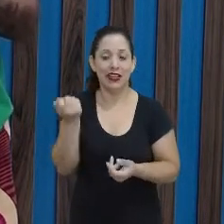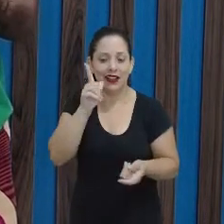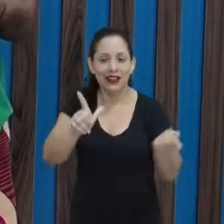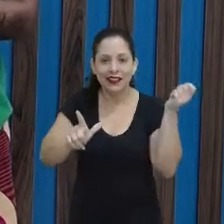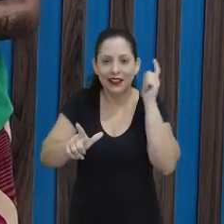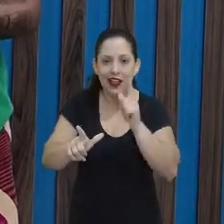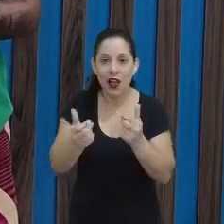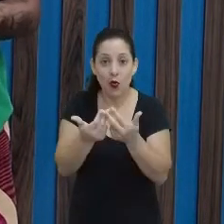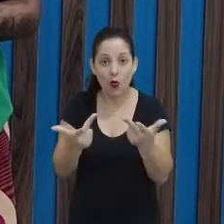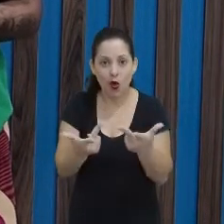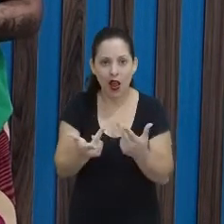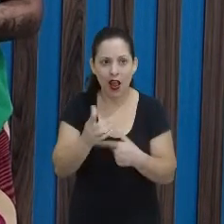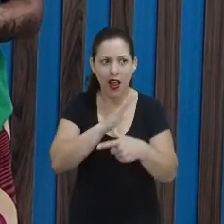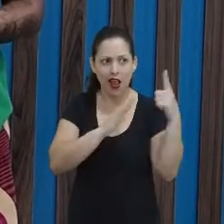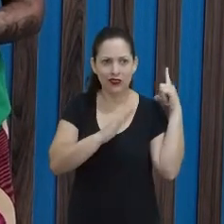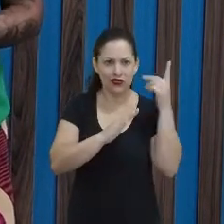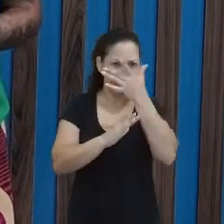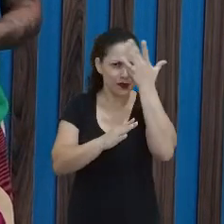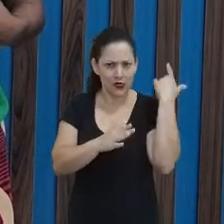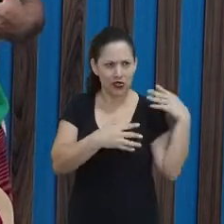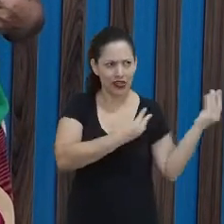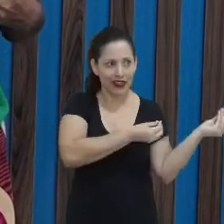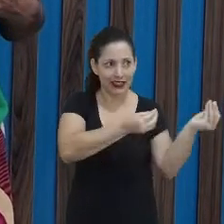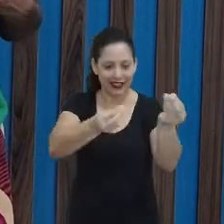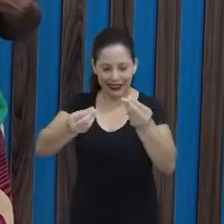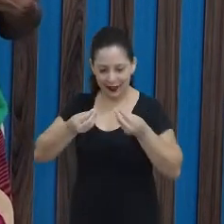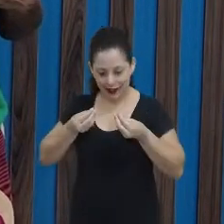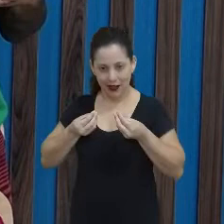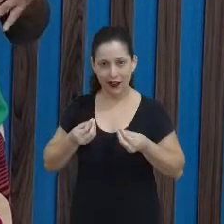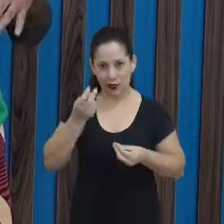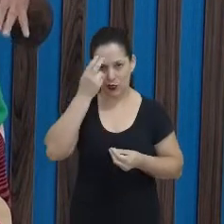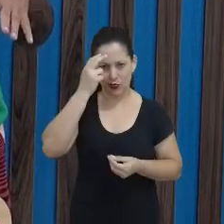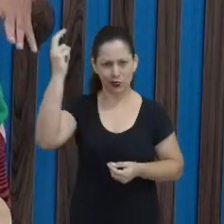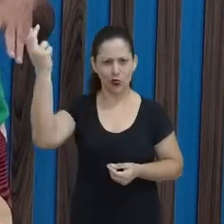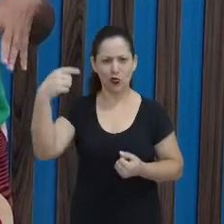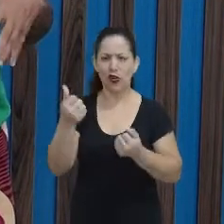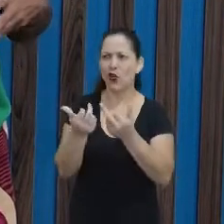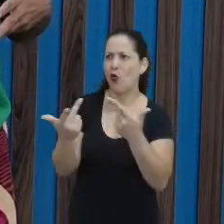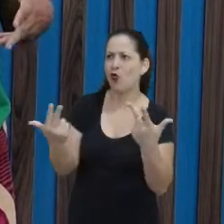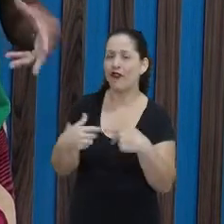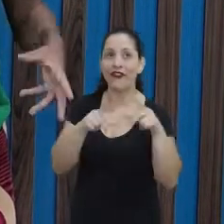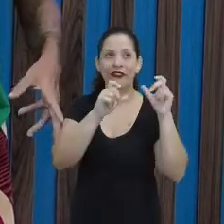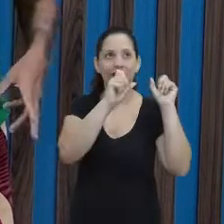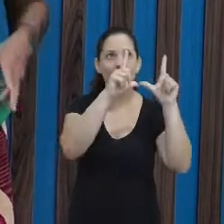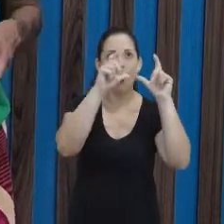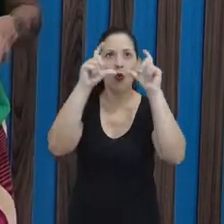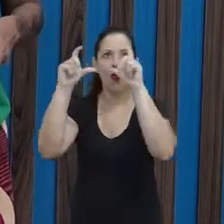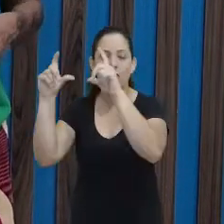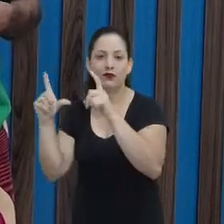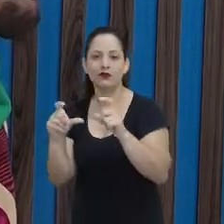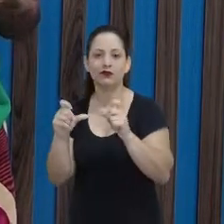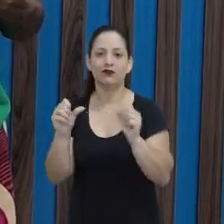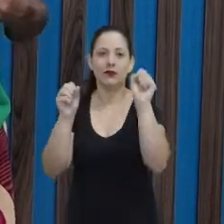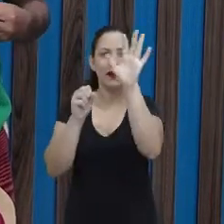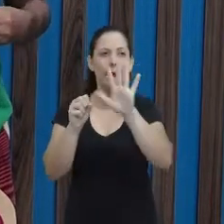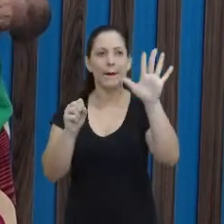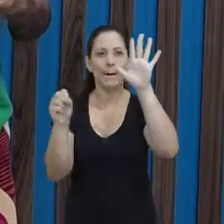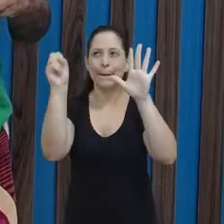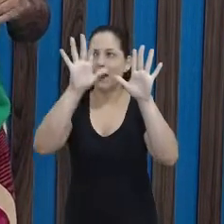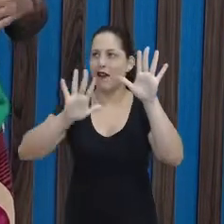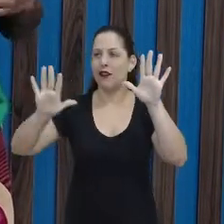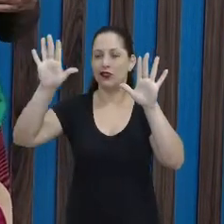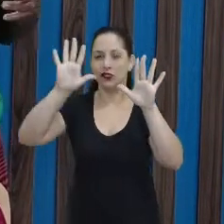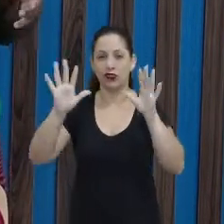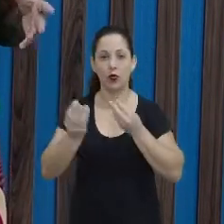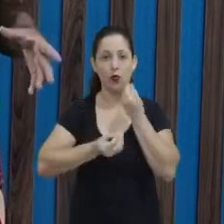vieram antes da gente. A gente procurando imagens antigas, a gente procurando fotos antigas, você vai estar vendo como é que as pessoas